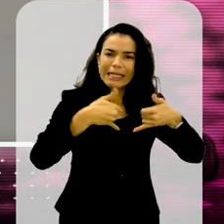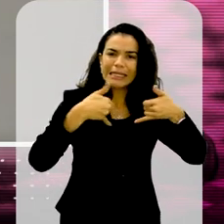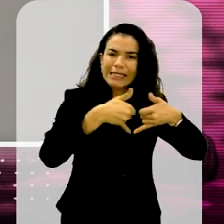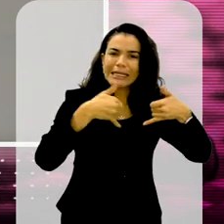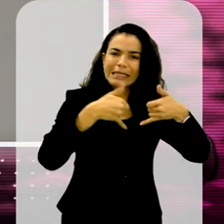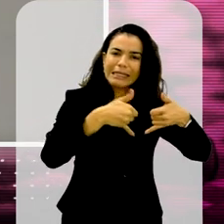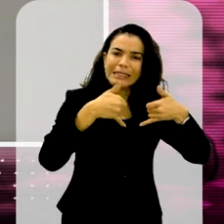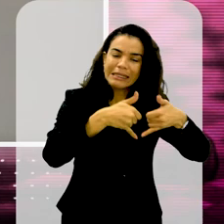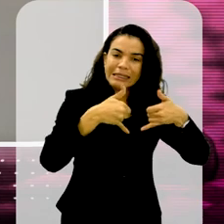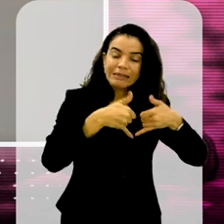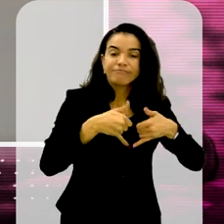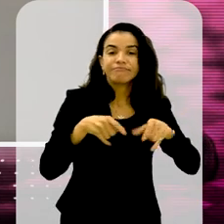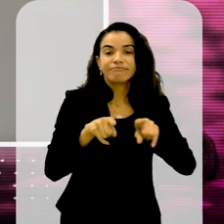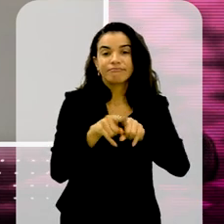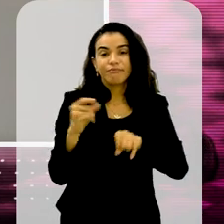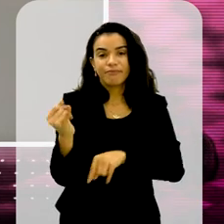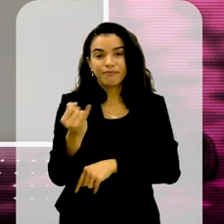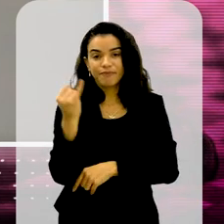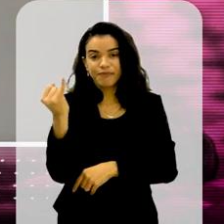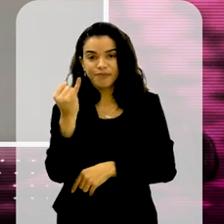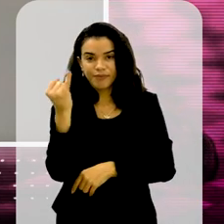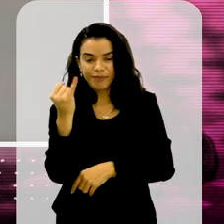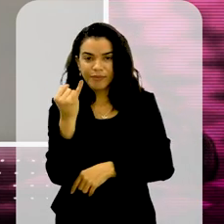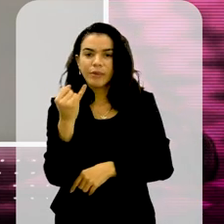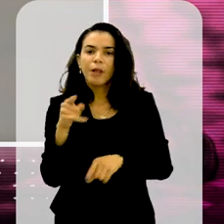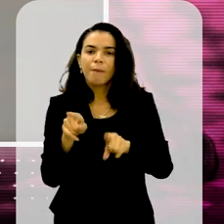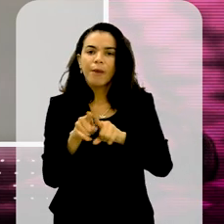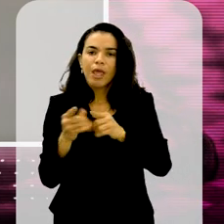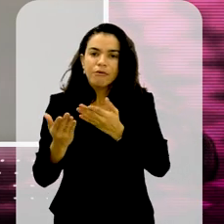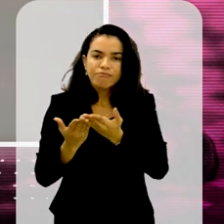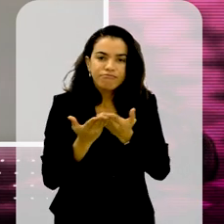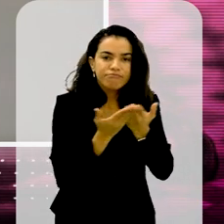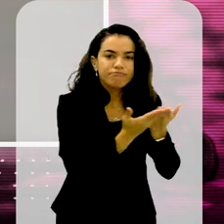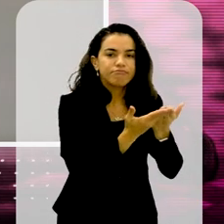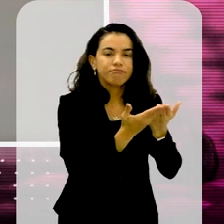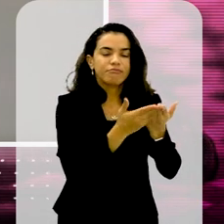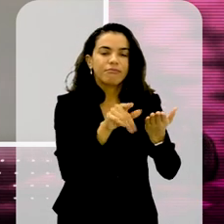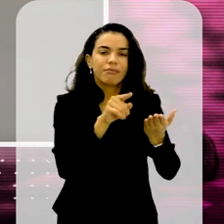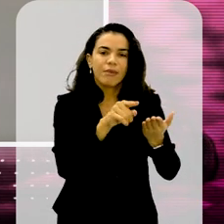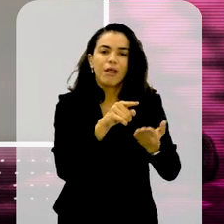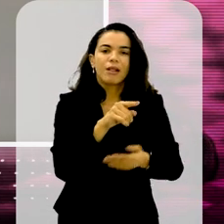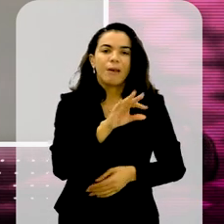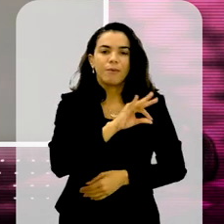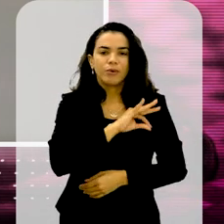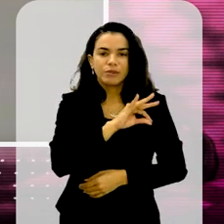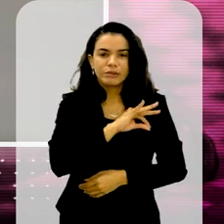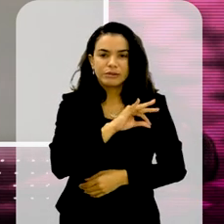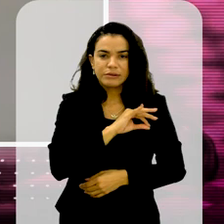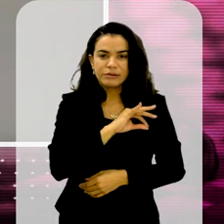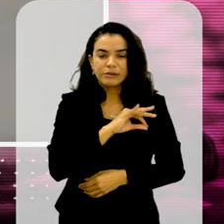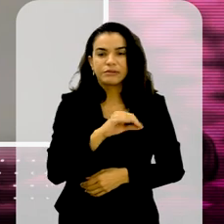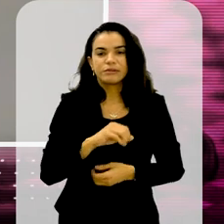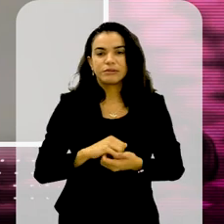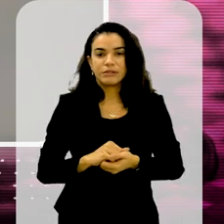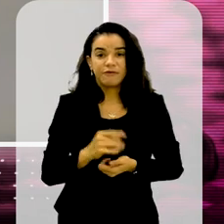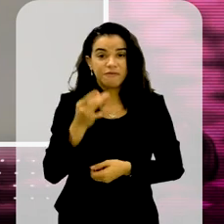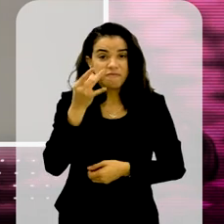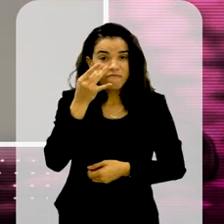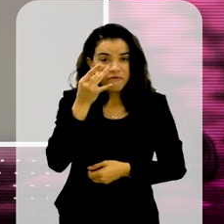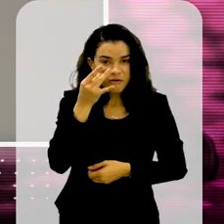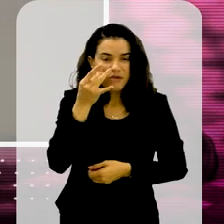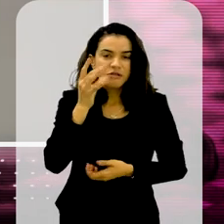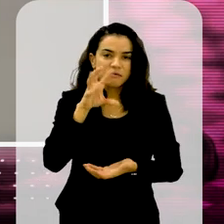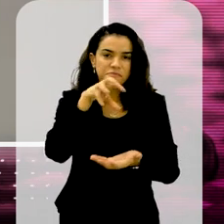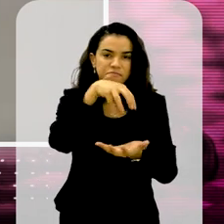É super importante você levar isso para a polícia, seja pelo boletim eletrônico, seja numa